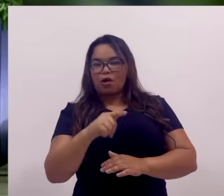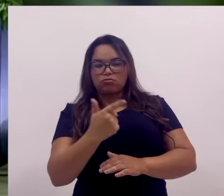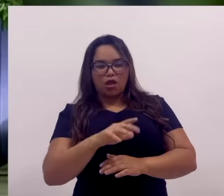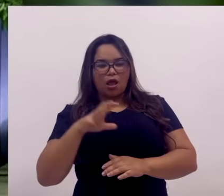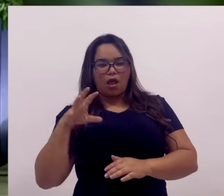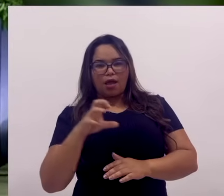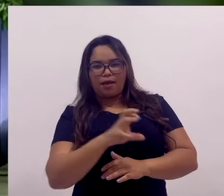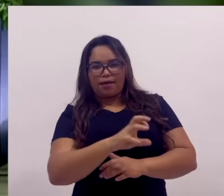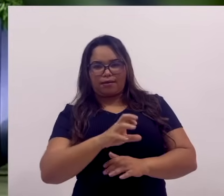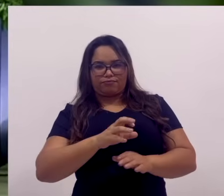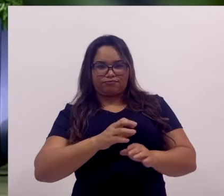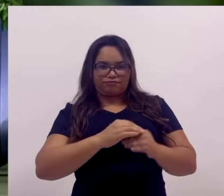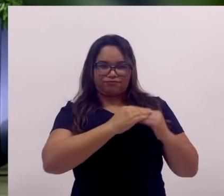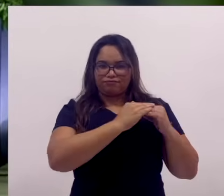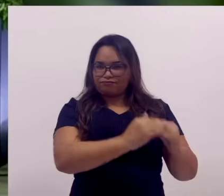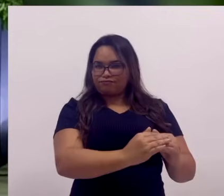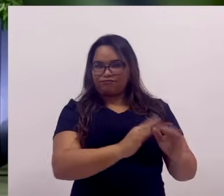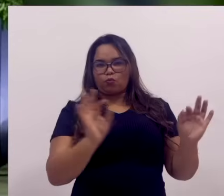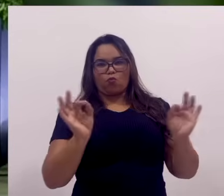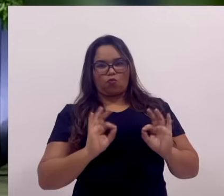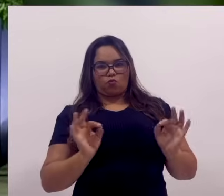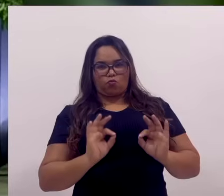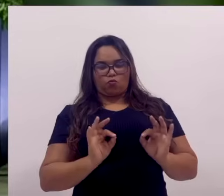Isto é desejável.